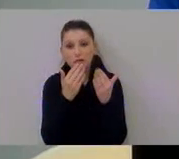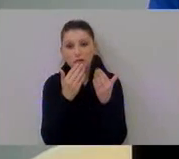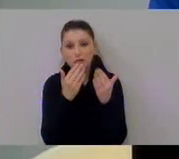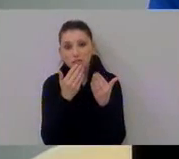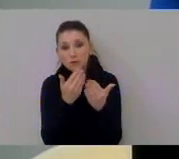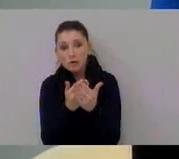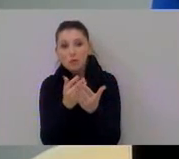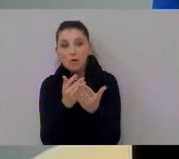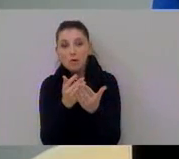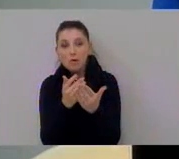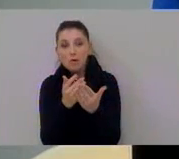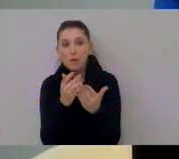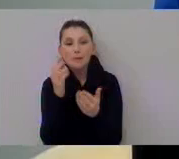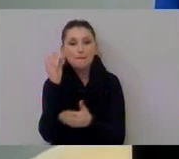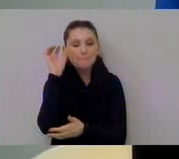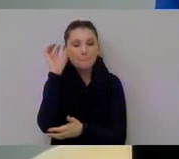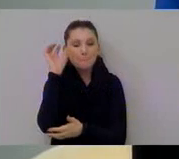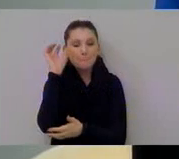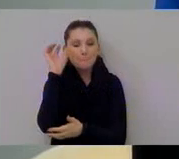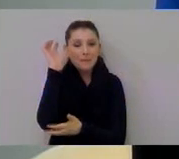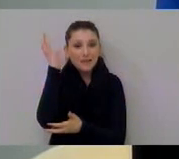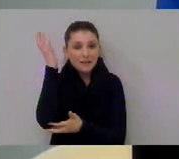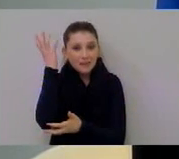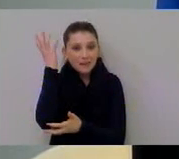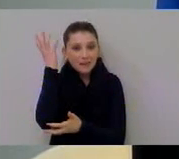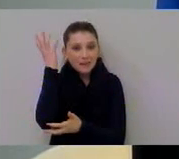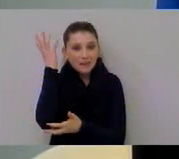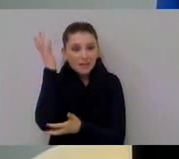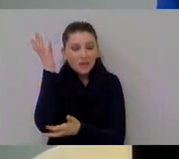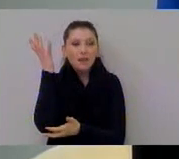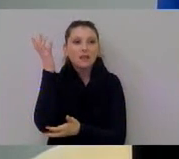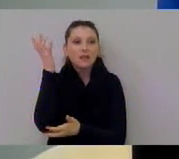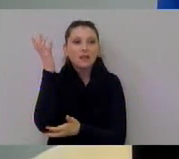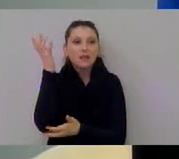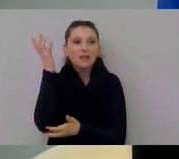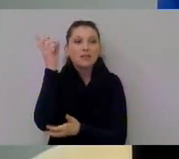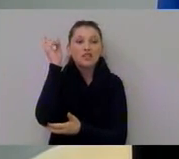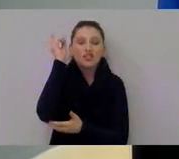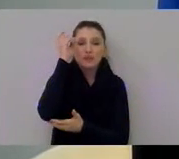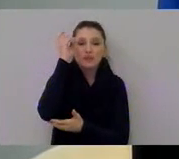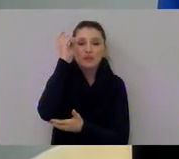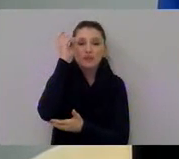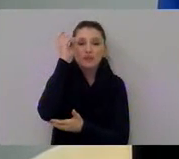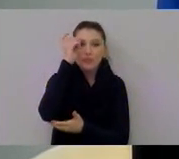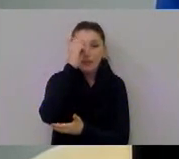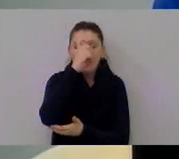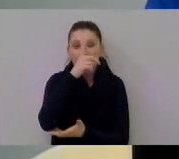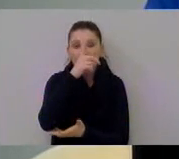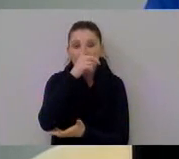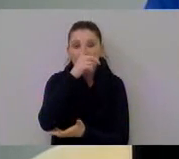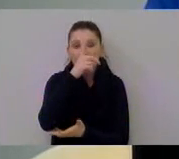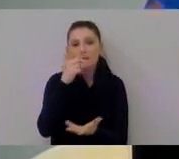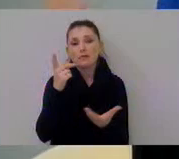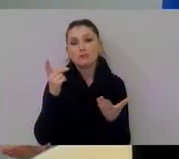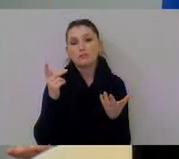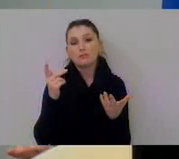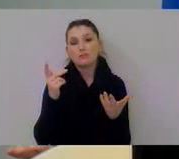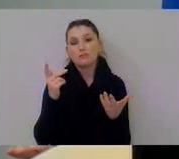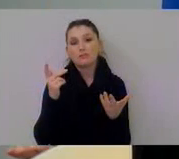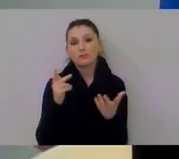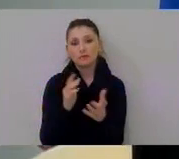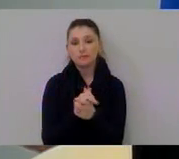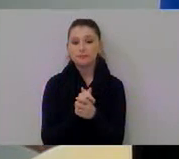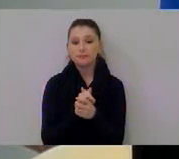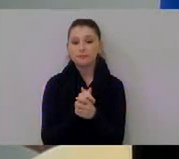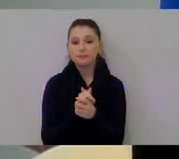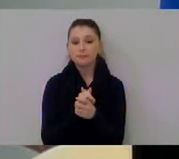dificuldade, que tem todos os transtornos causados por isso, nós temos